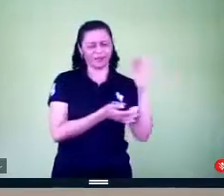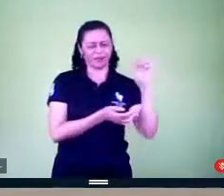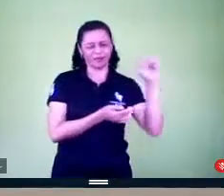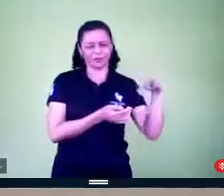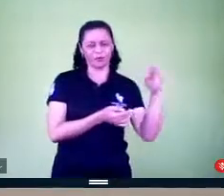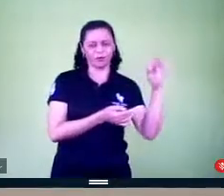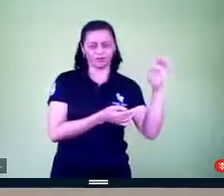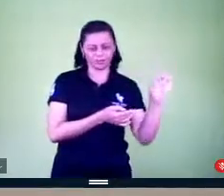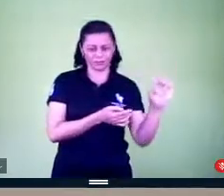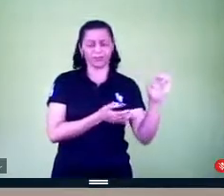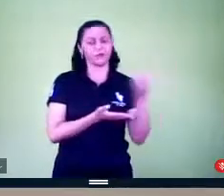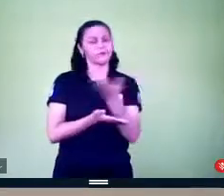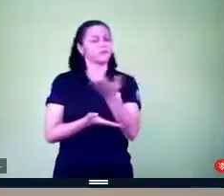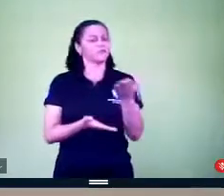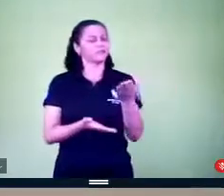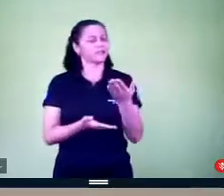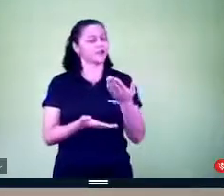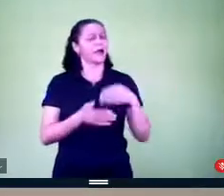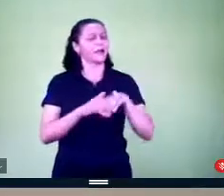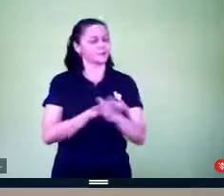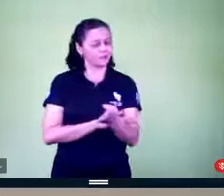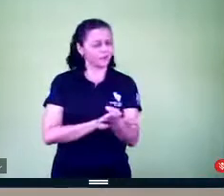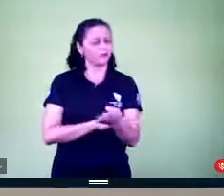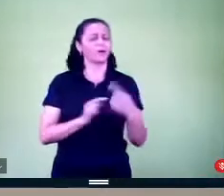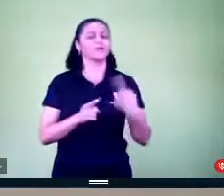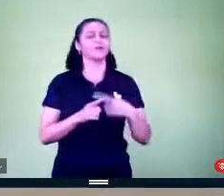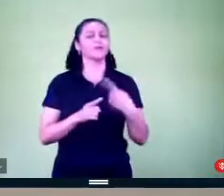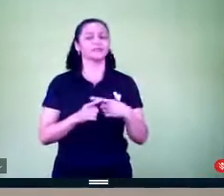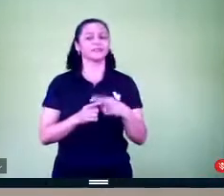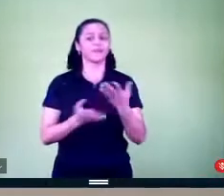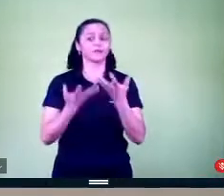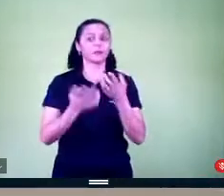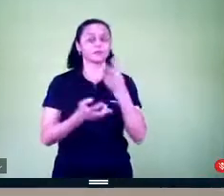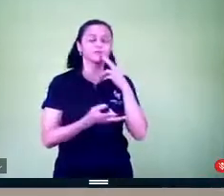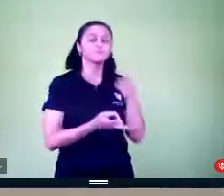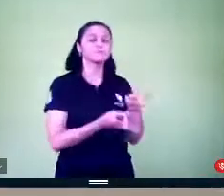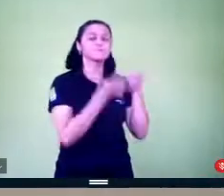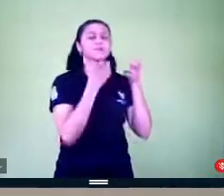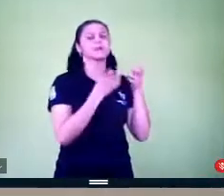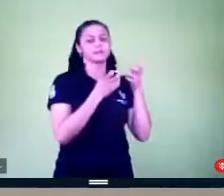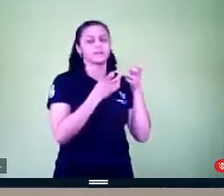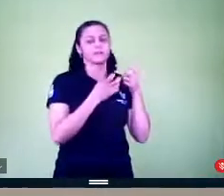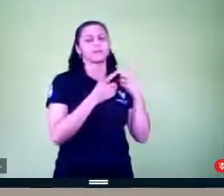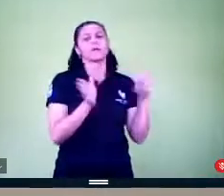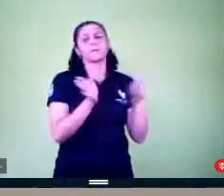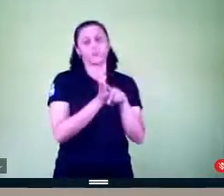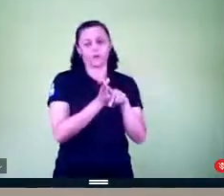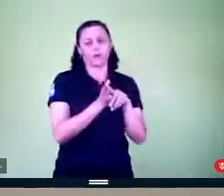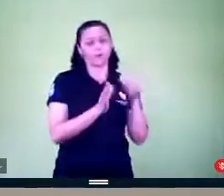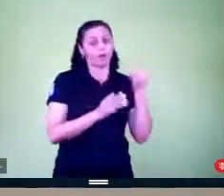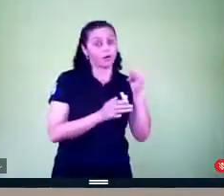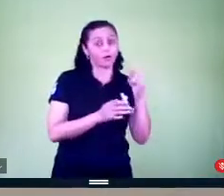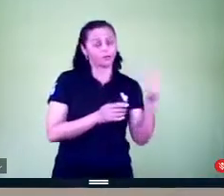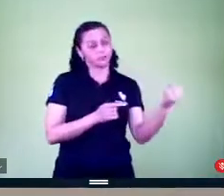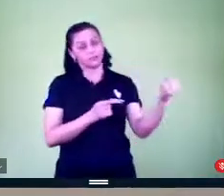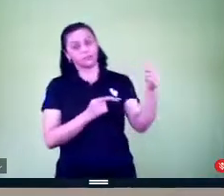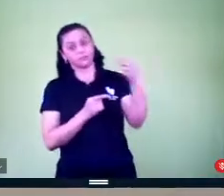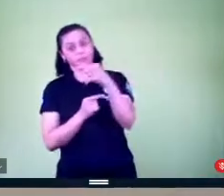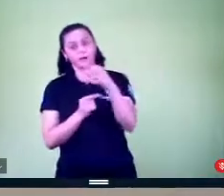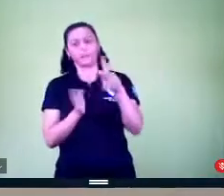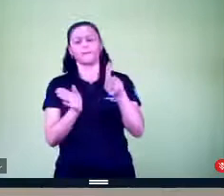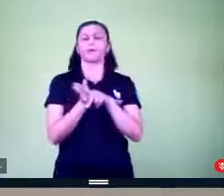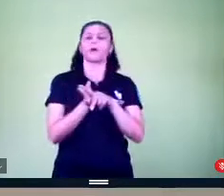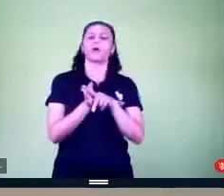divisor de corrente, eu quero que você enxergue somente a corrente vinda da fonte. Tá? Então esquece um pouco a fonte aqui, diferente do divisor de